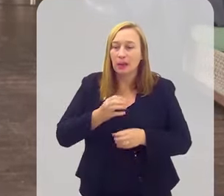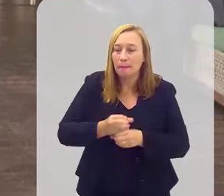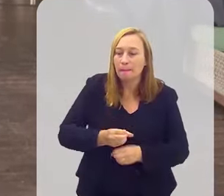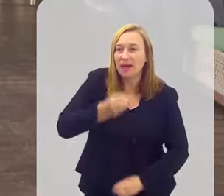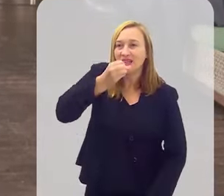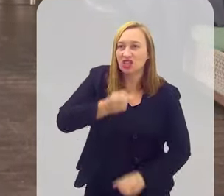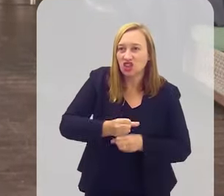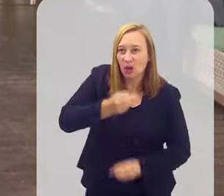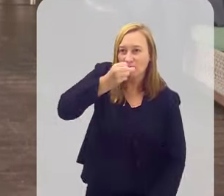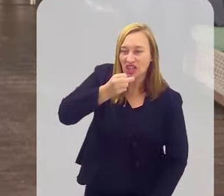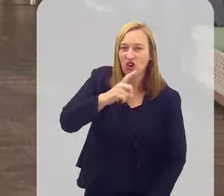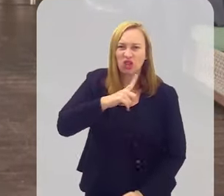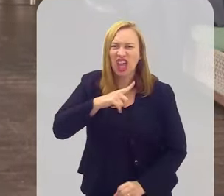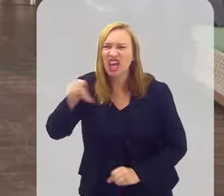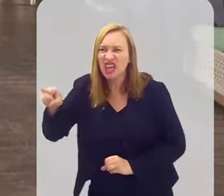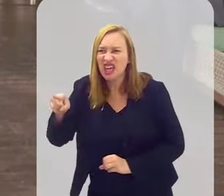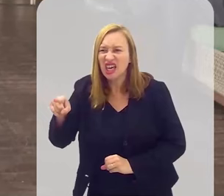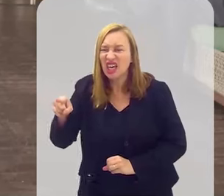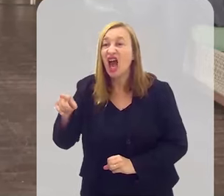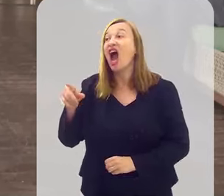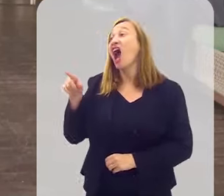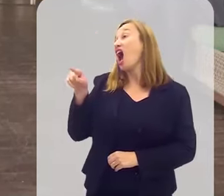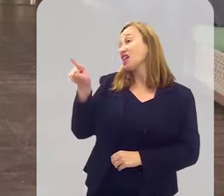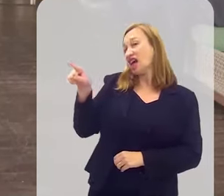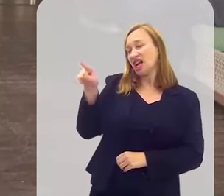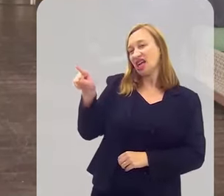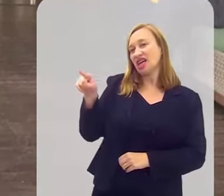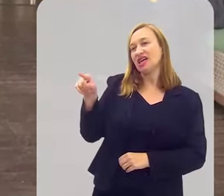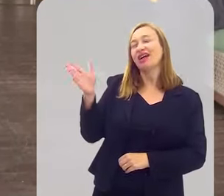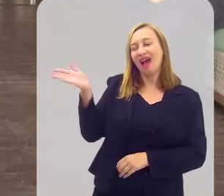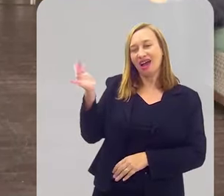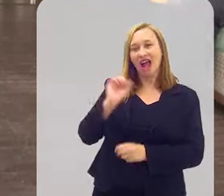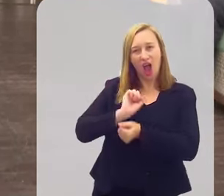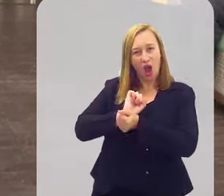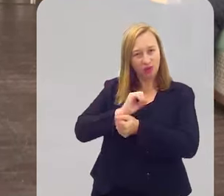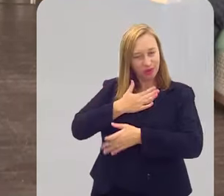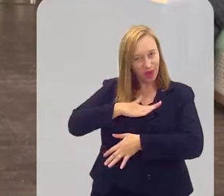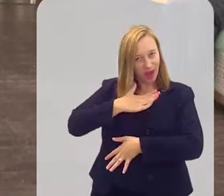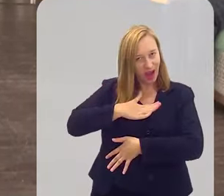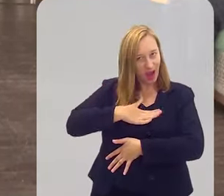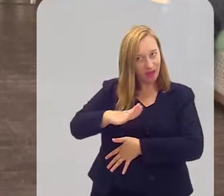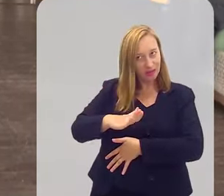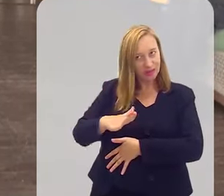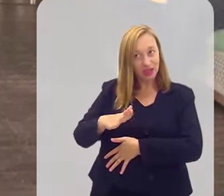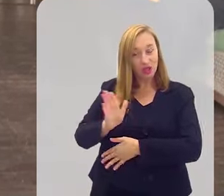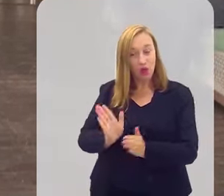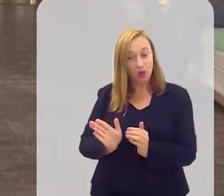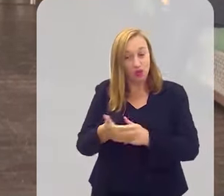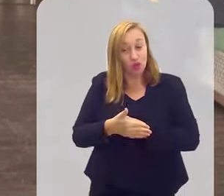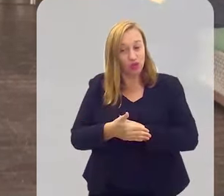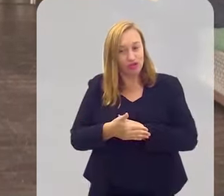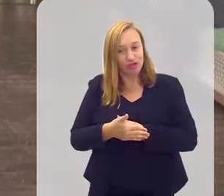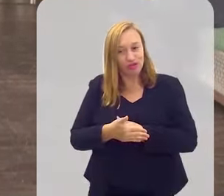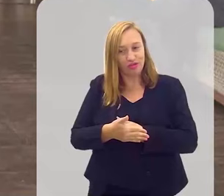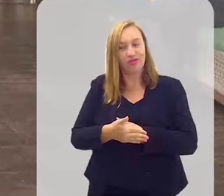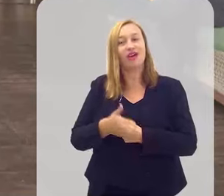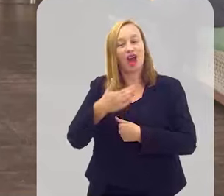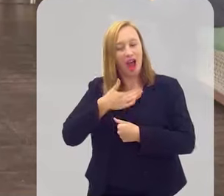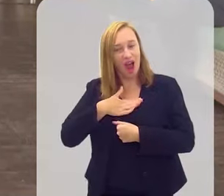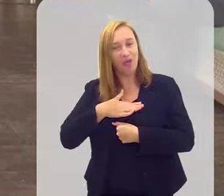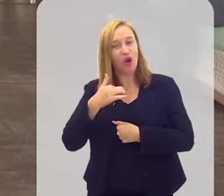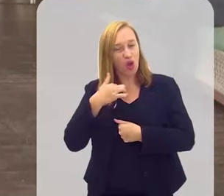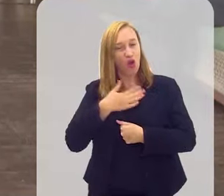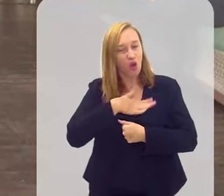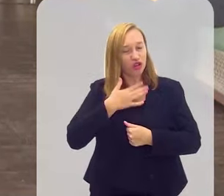pedestal tá por aí não Venderam esse pedestal ainda isso tá aqui calma calma porque eu escondi o